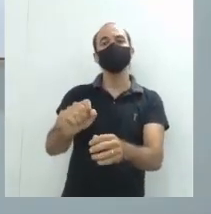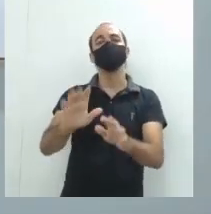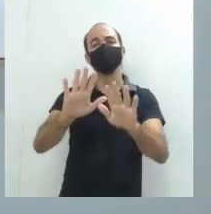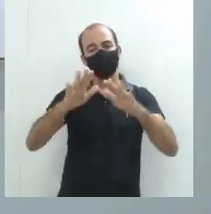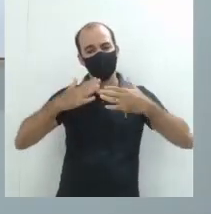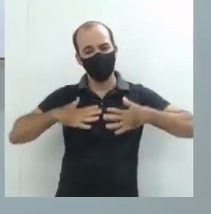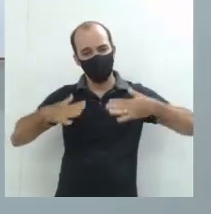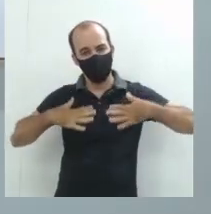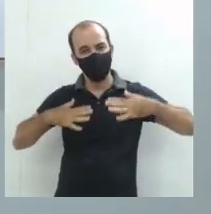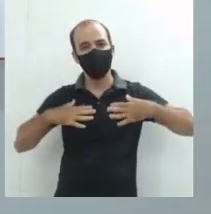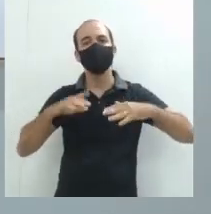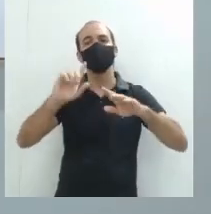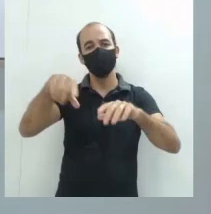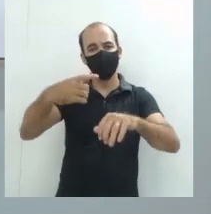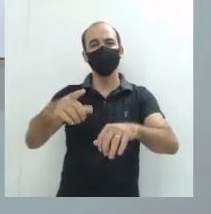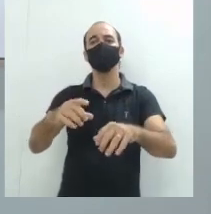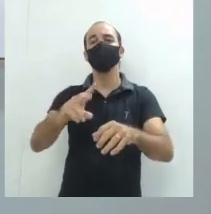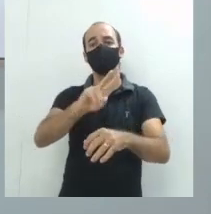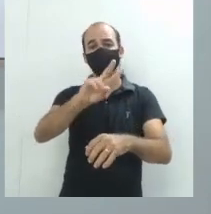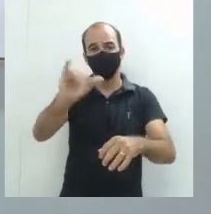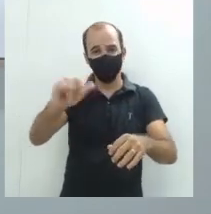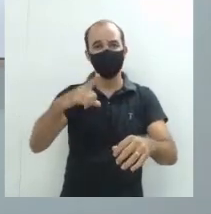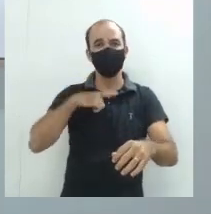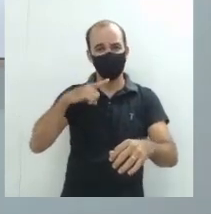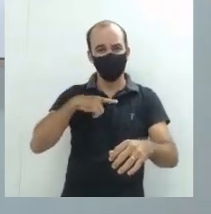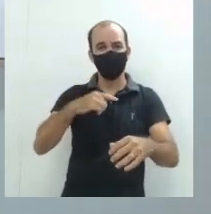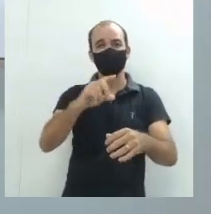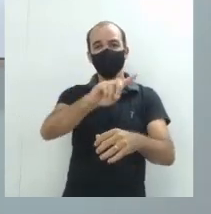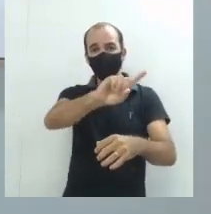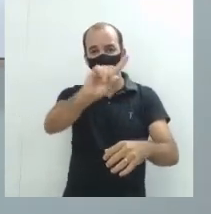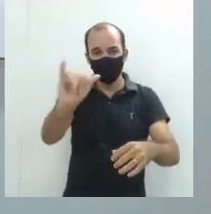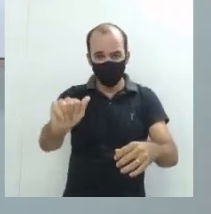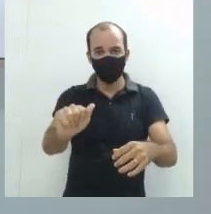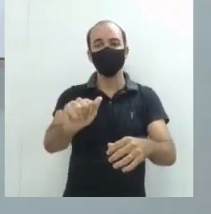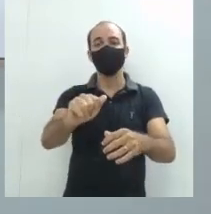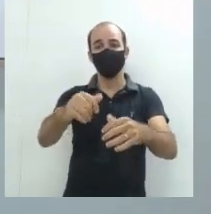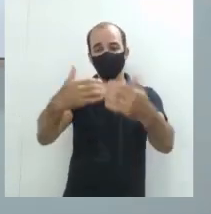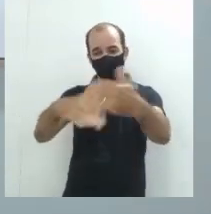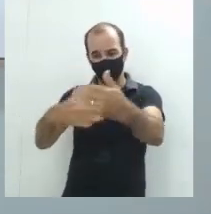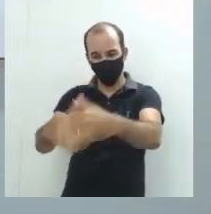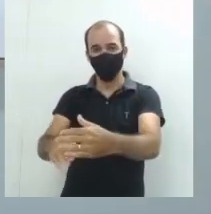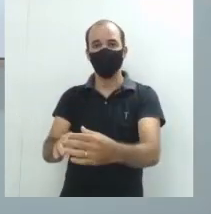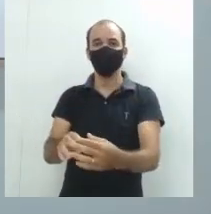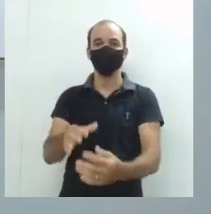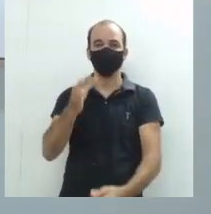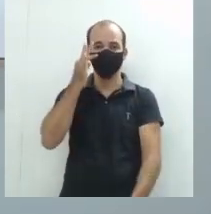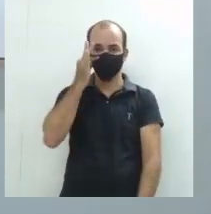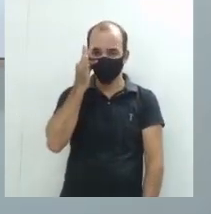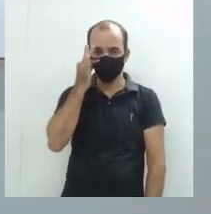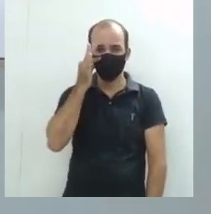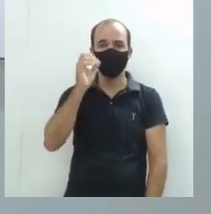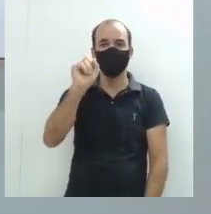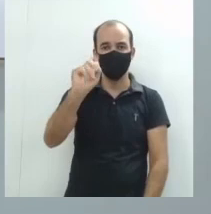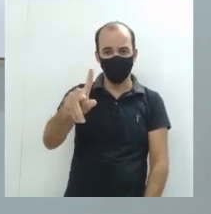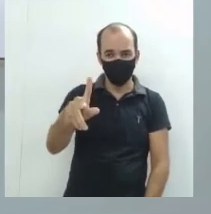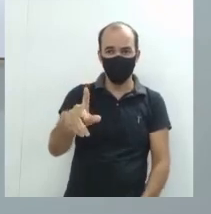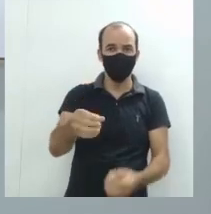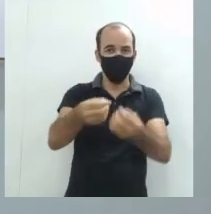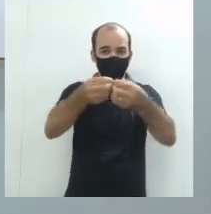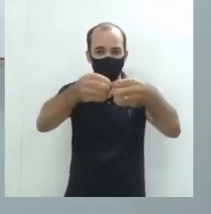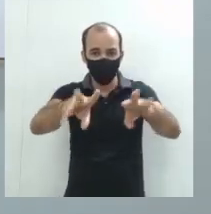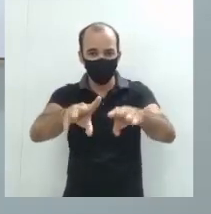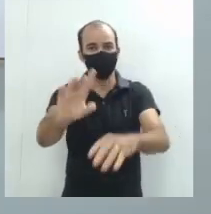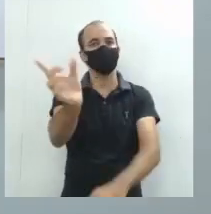essa avaliação na sua escola de forma presencial. Nenhum aluno vai ser prejudicado.